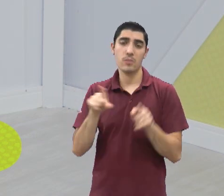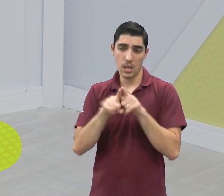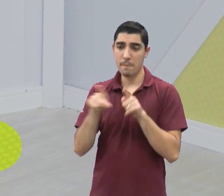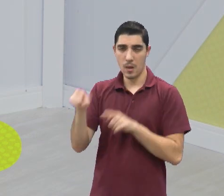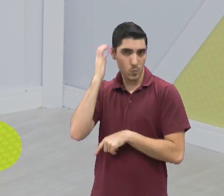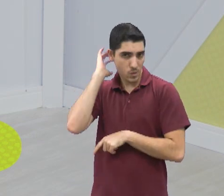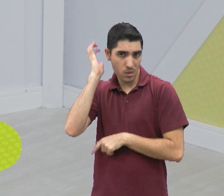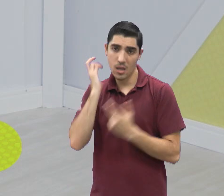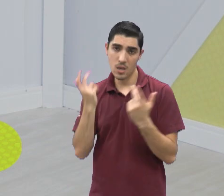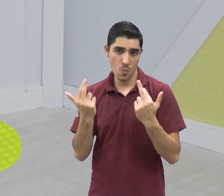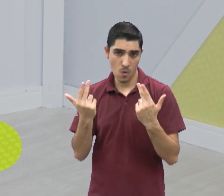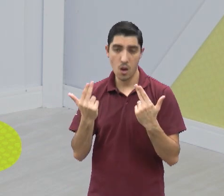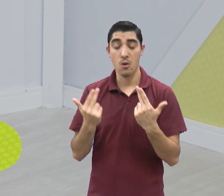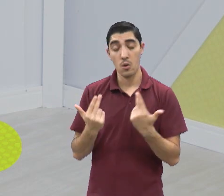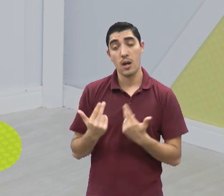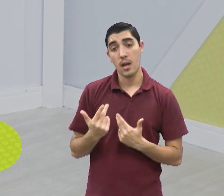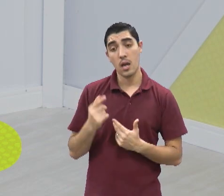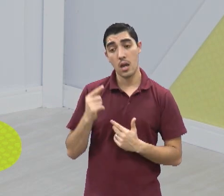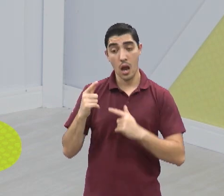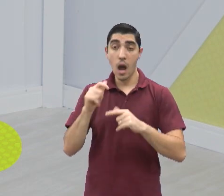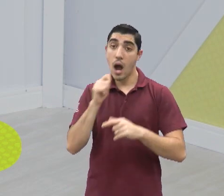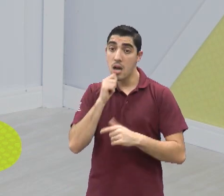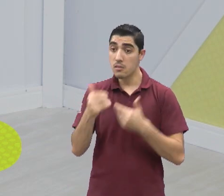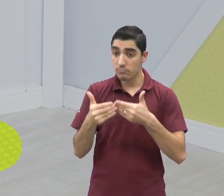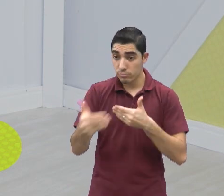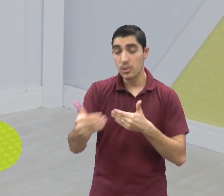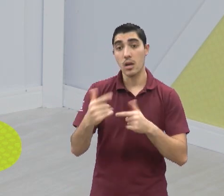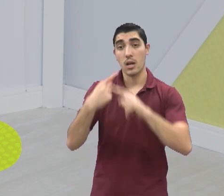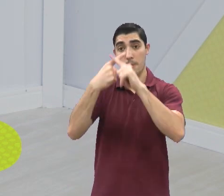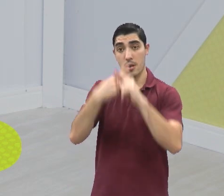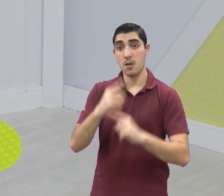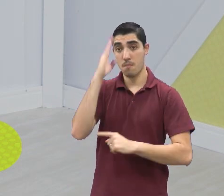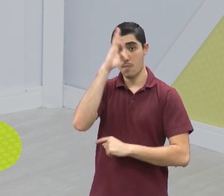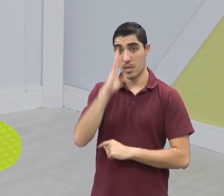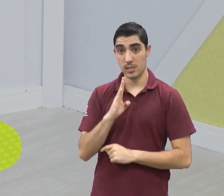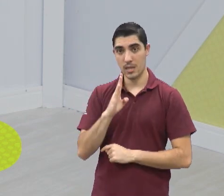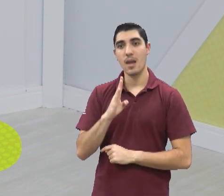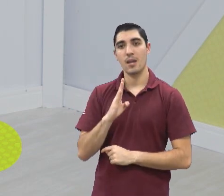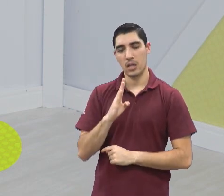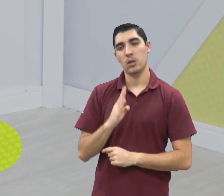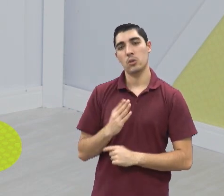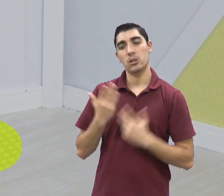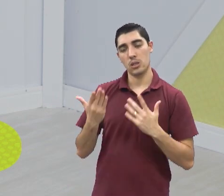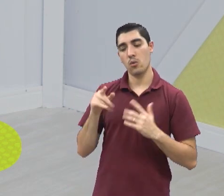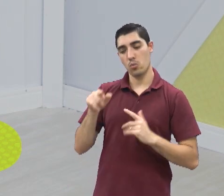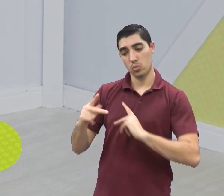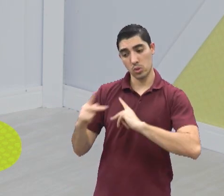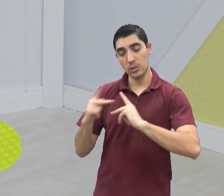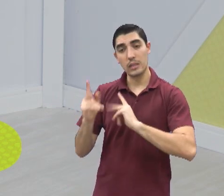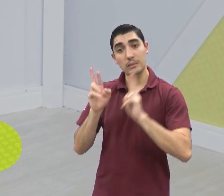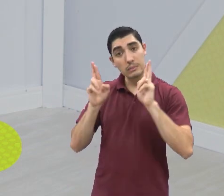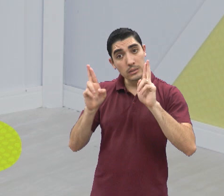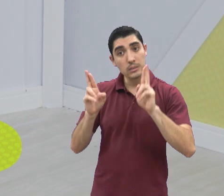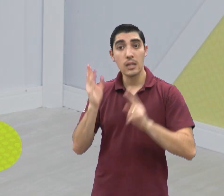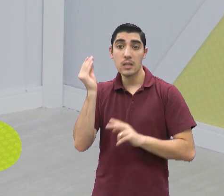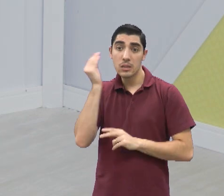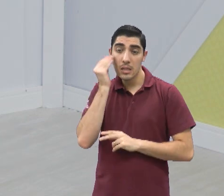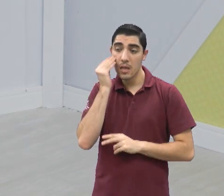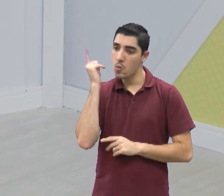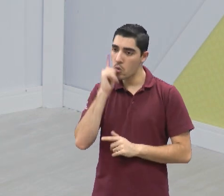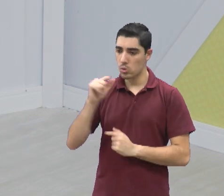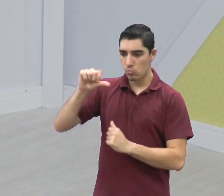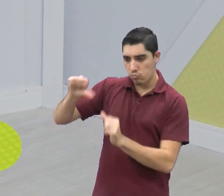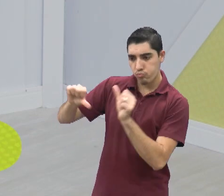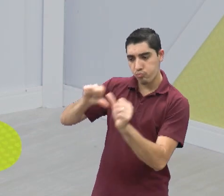Superliga lá na frente para disputar, sirva de treinamento aí o técnico Reinaldo Bacilleri possa dar uma testada na sua equipe. Portanto,